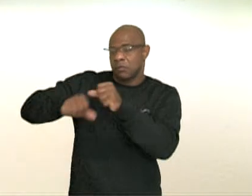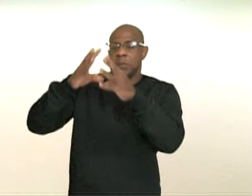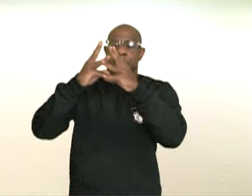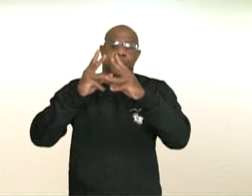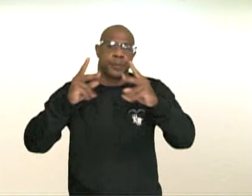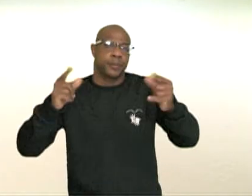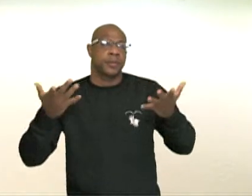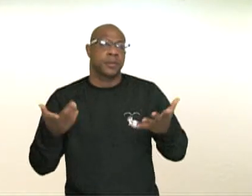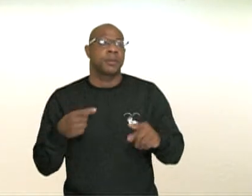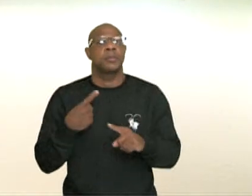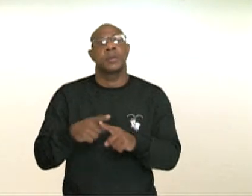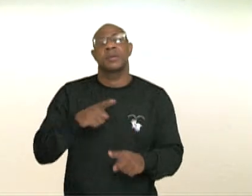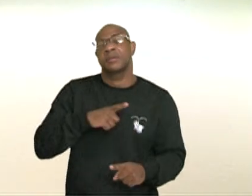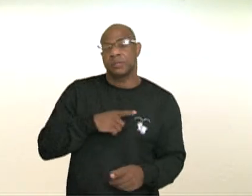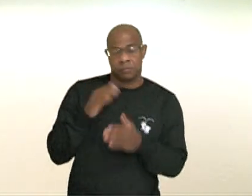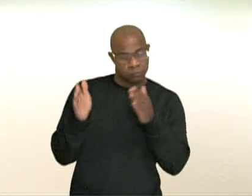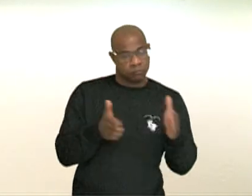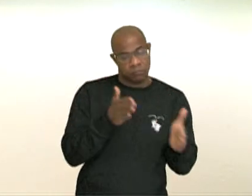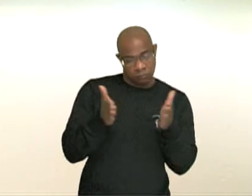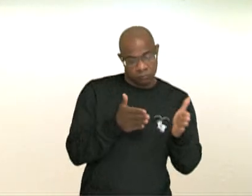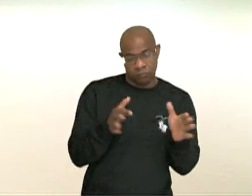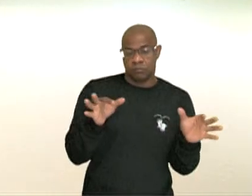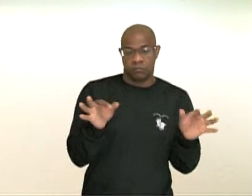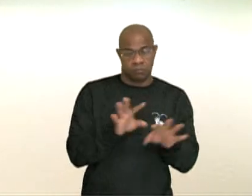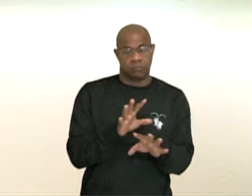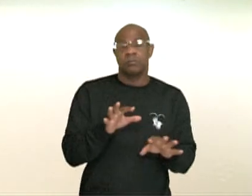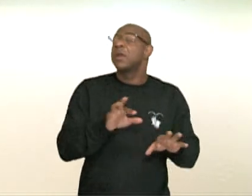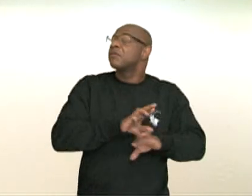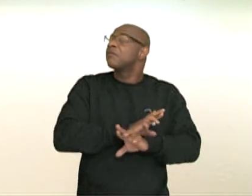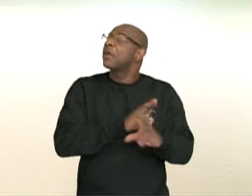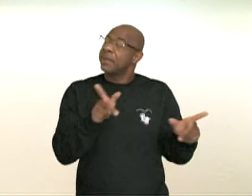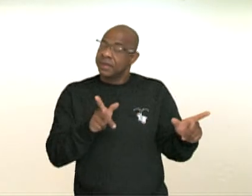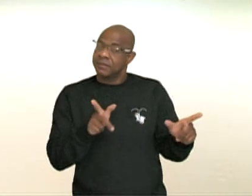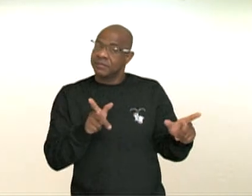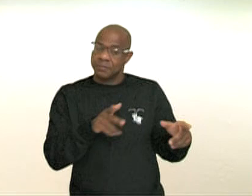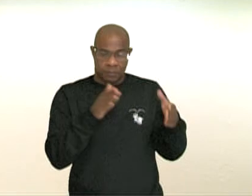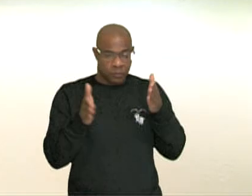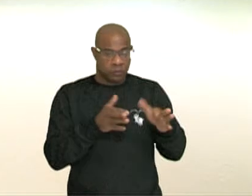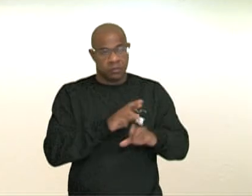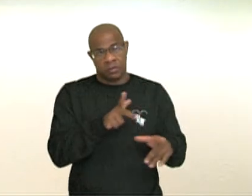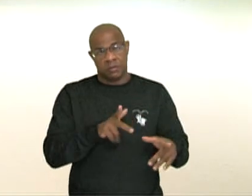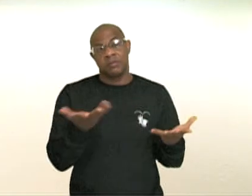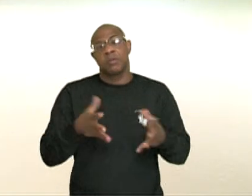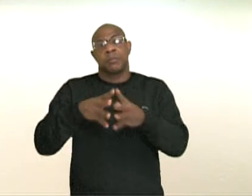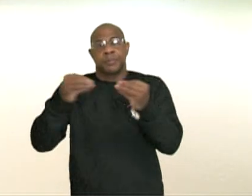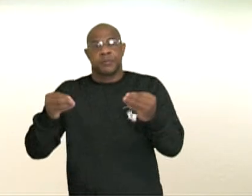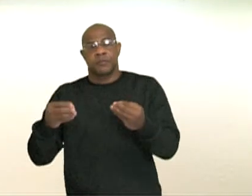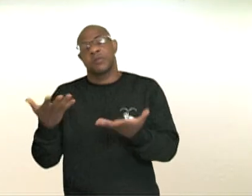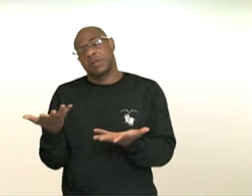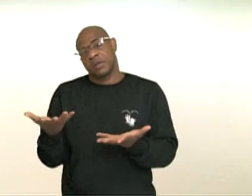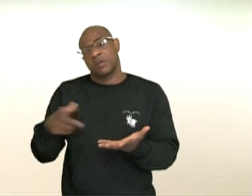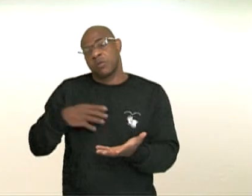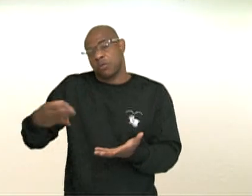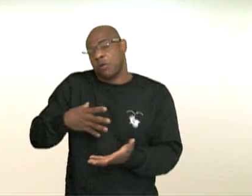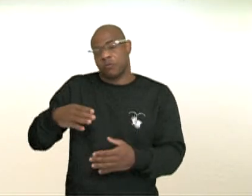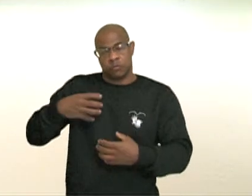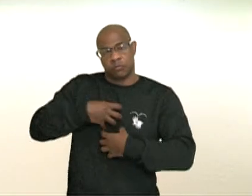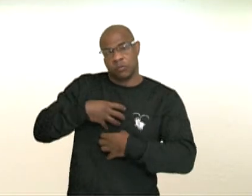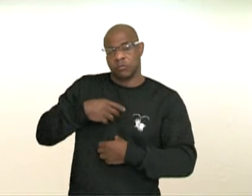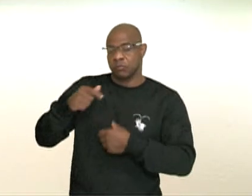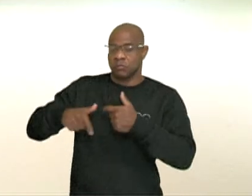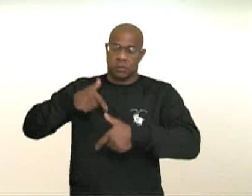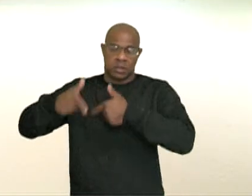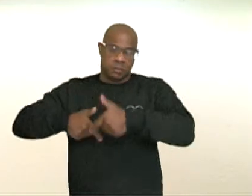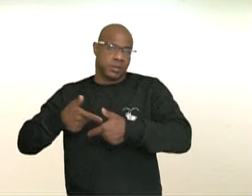ar, porque a gente tinha um modo de produção completamente diferente e tudo vai desaparecer agora com essa nova forma que vai estabelecer